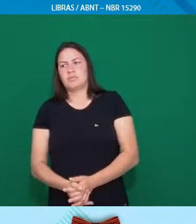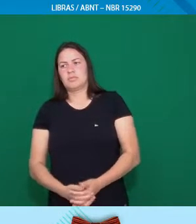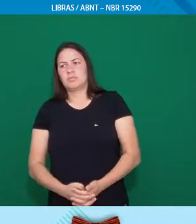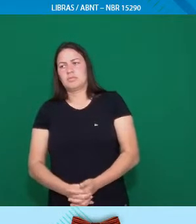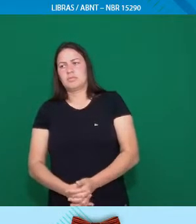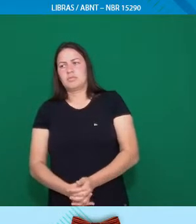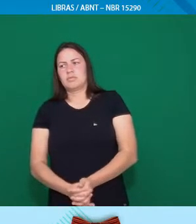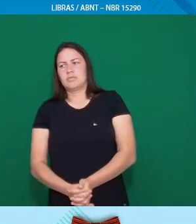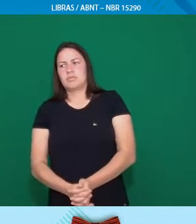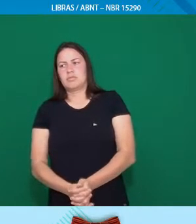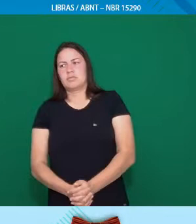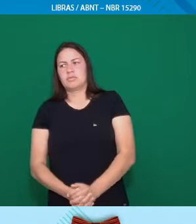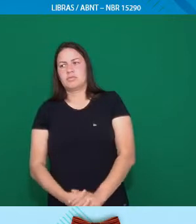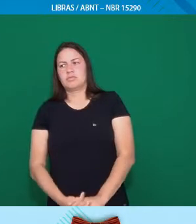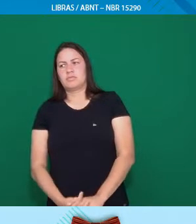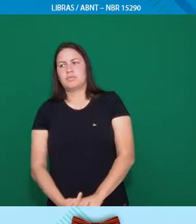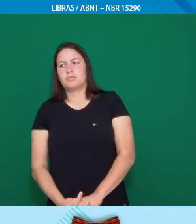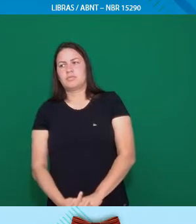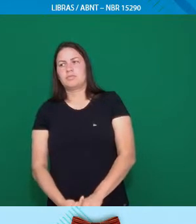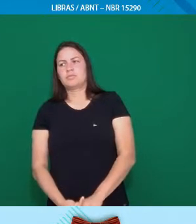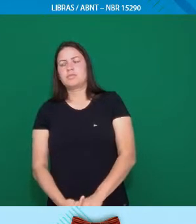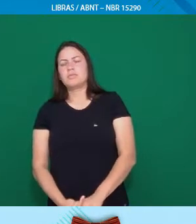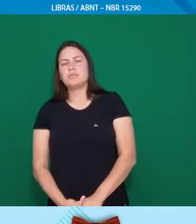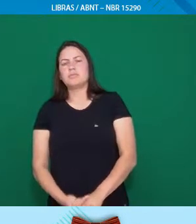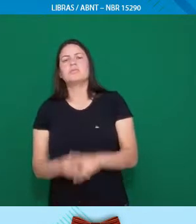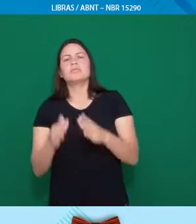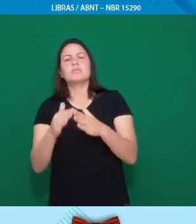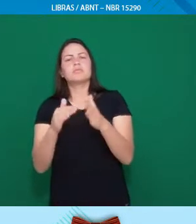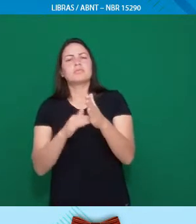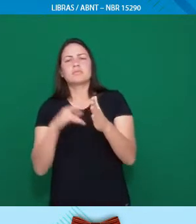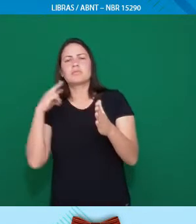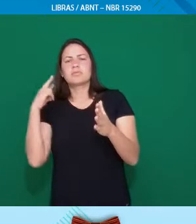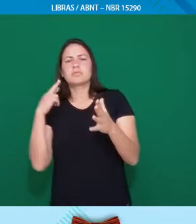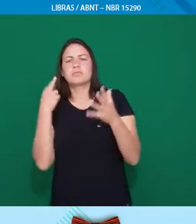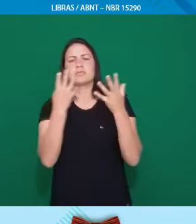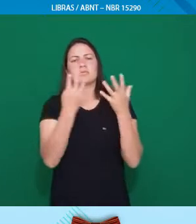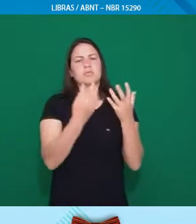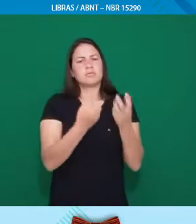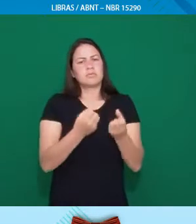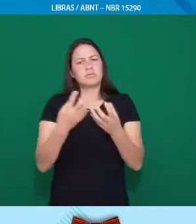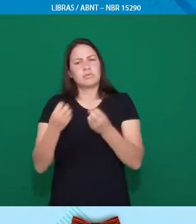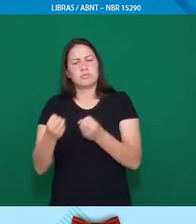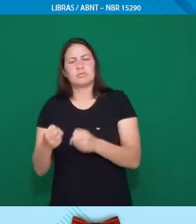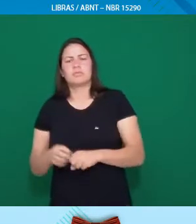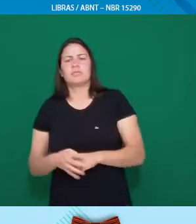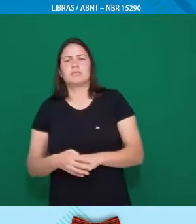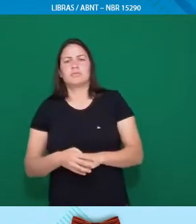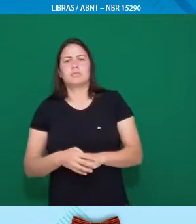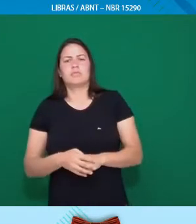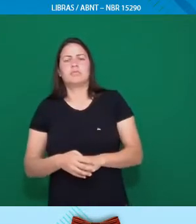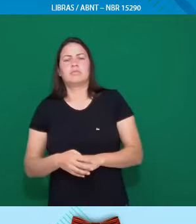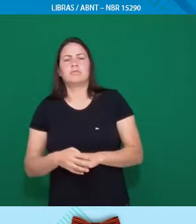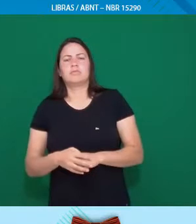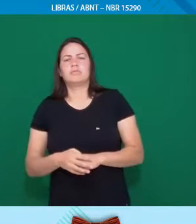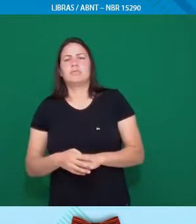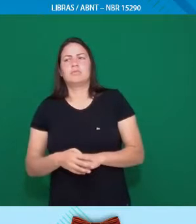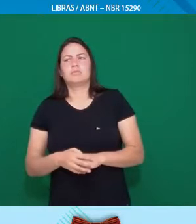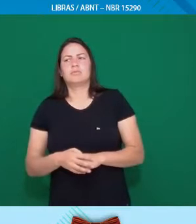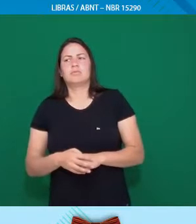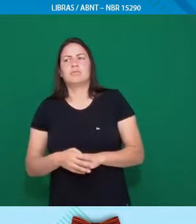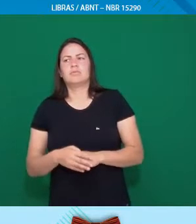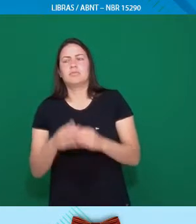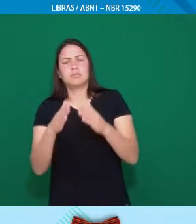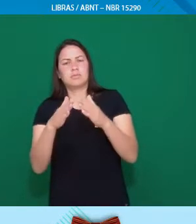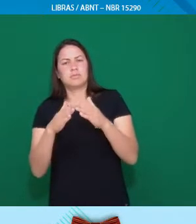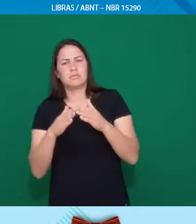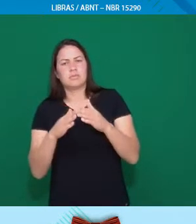apareceu hein a educação 488 aprovada por unanimidade pelos vereadores